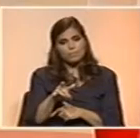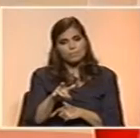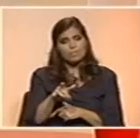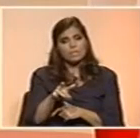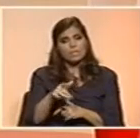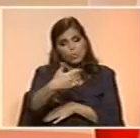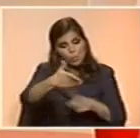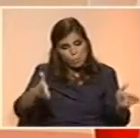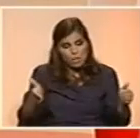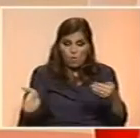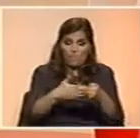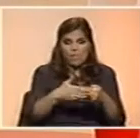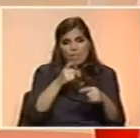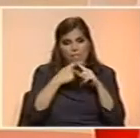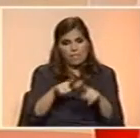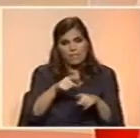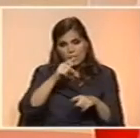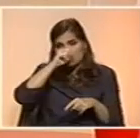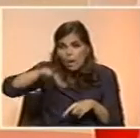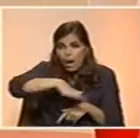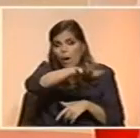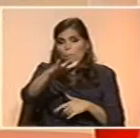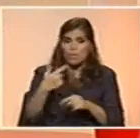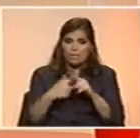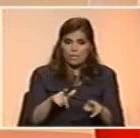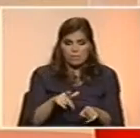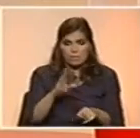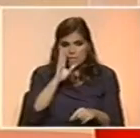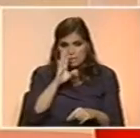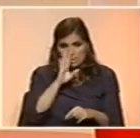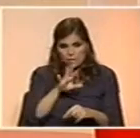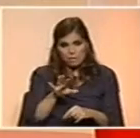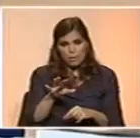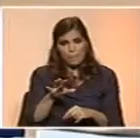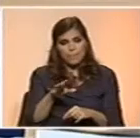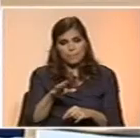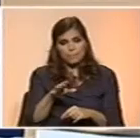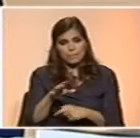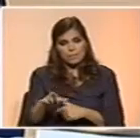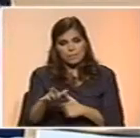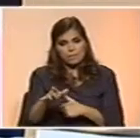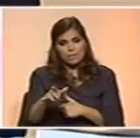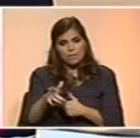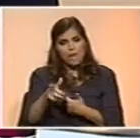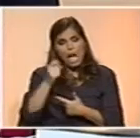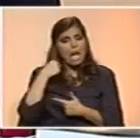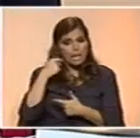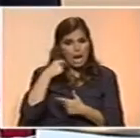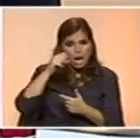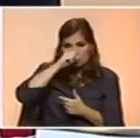estábulo. E portanto, sabe-se a origem entender, as pessoas optarem por pela carne que é produzida em regime extensivo pode ser já uma